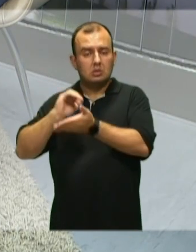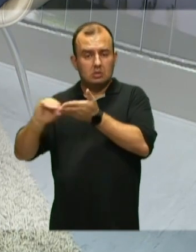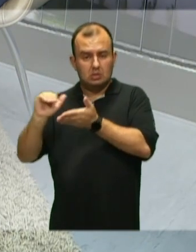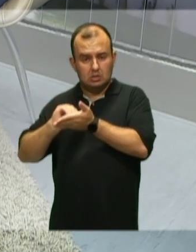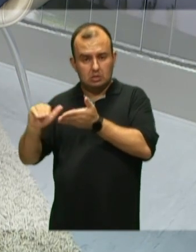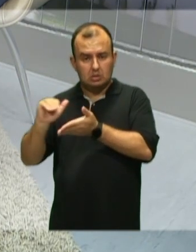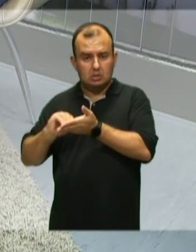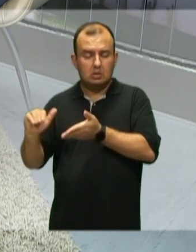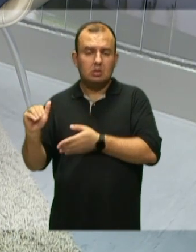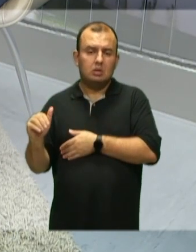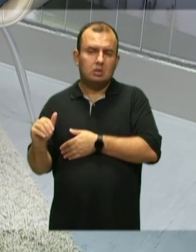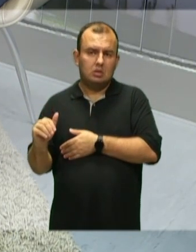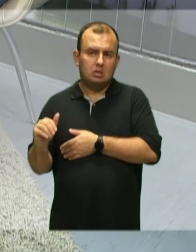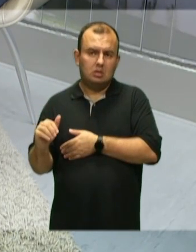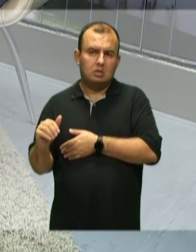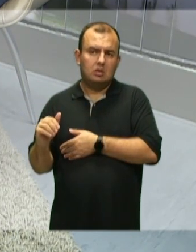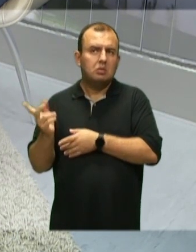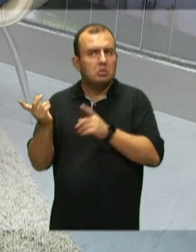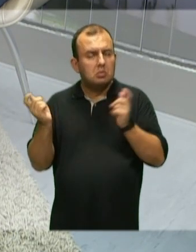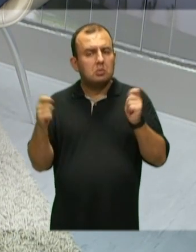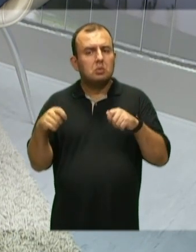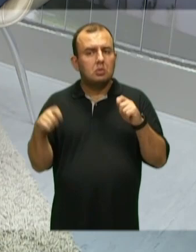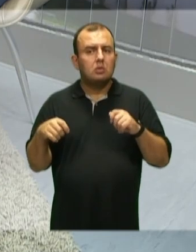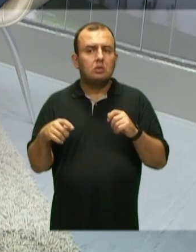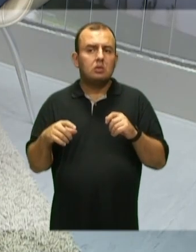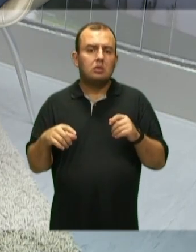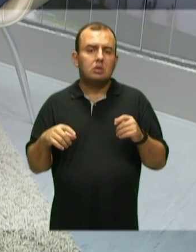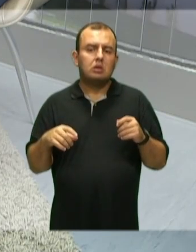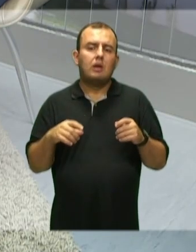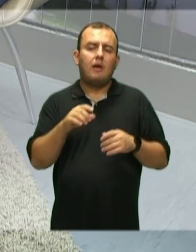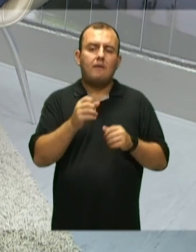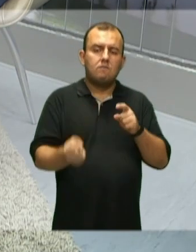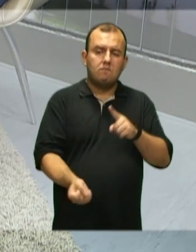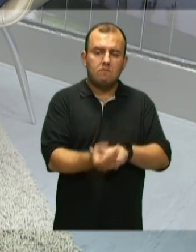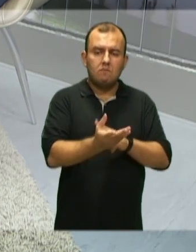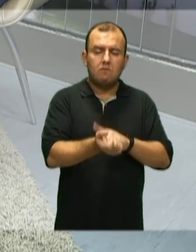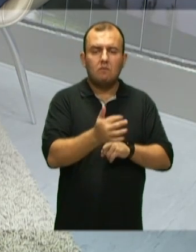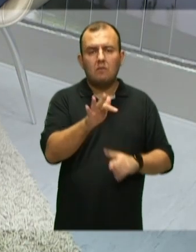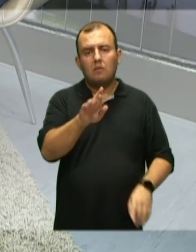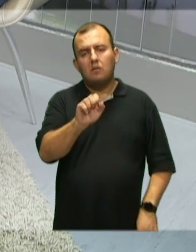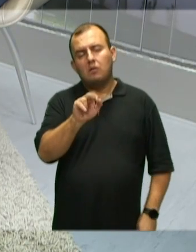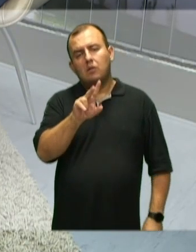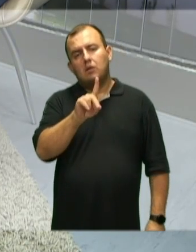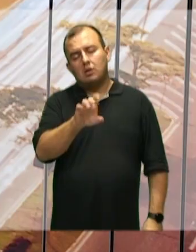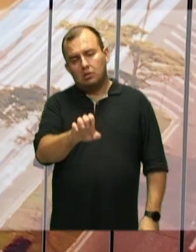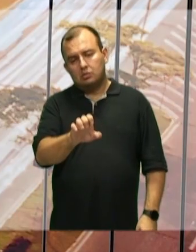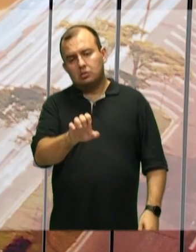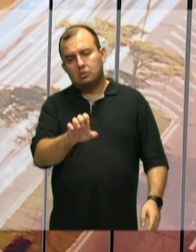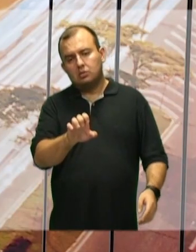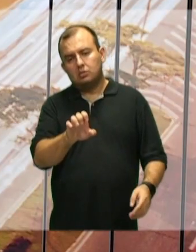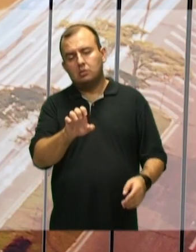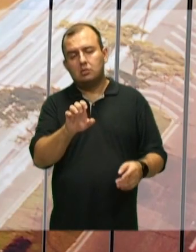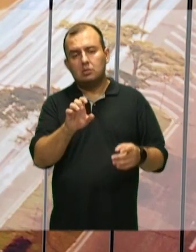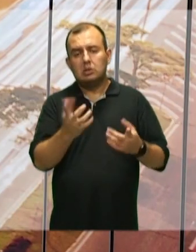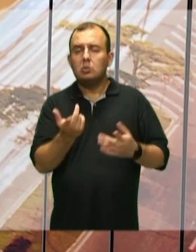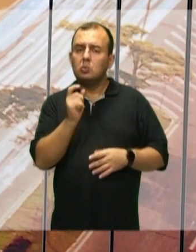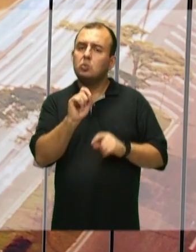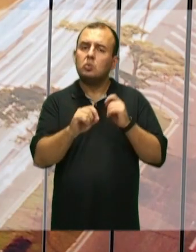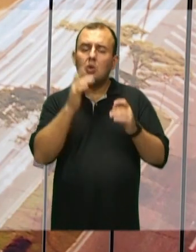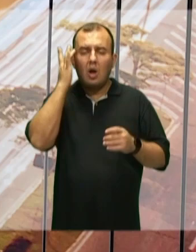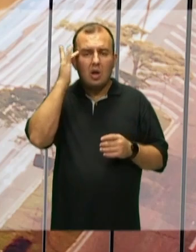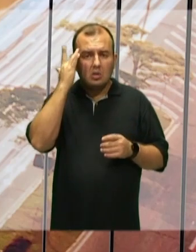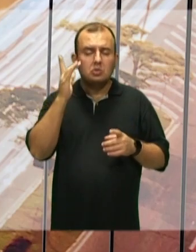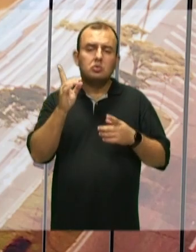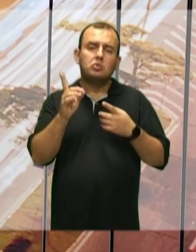governo eh de uma Fraude em licitação Vereador o que o senhor achou